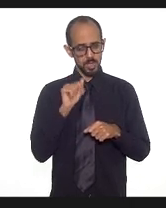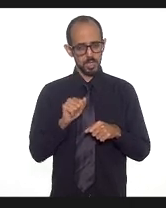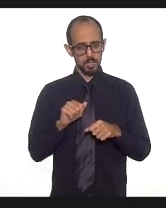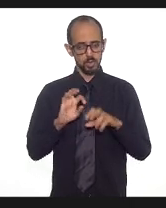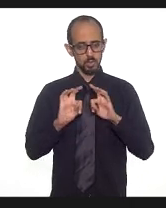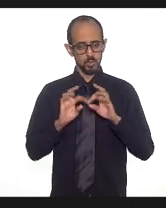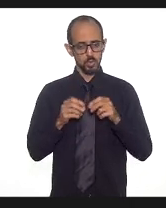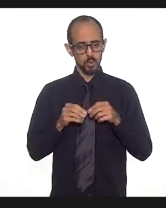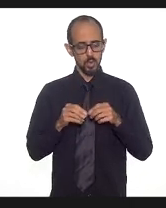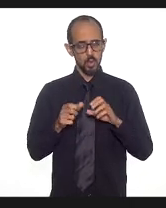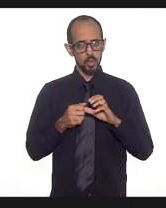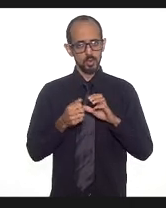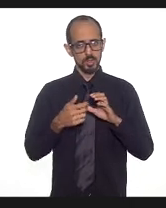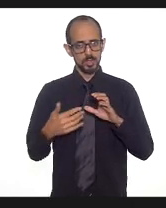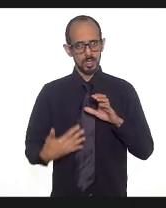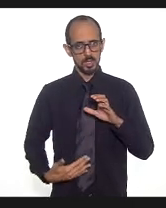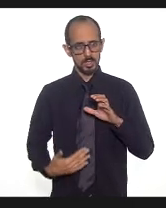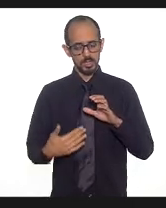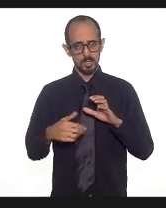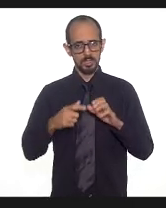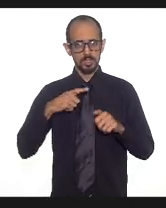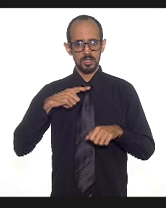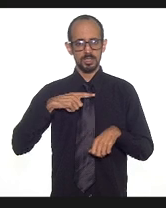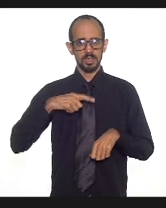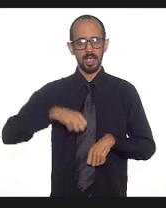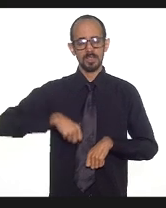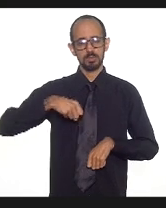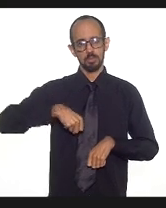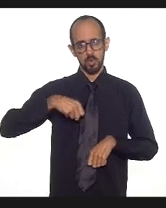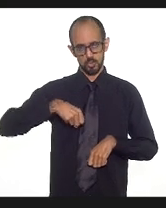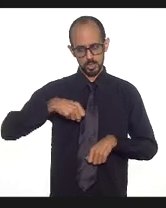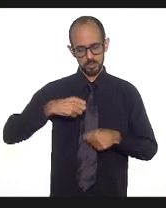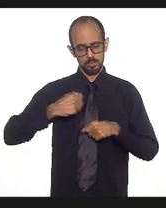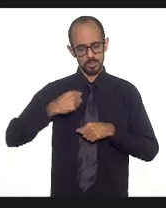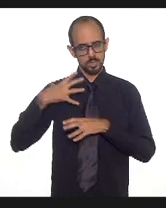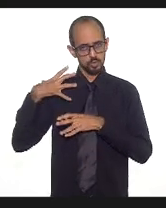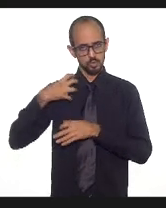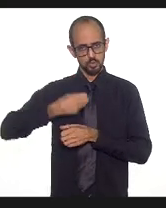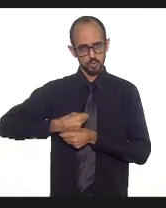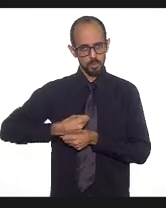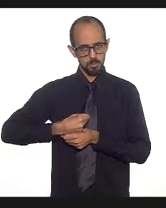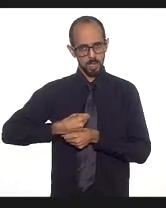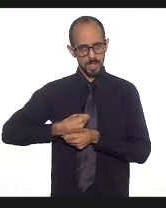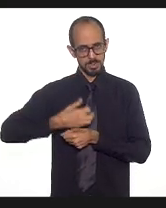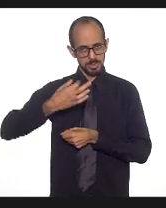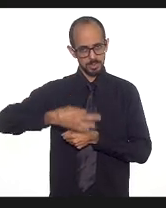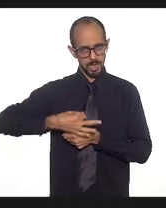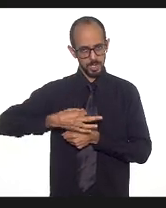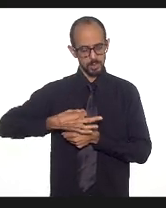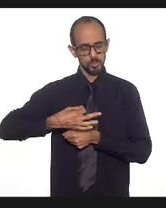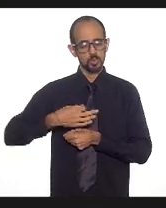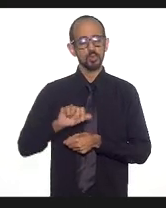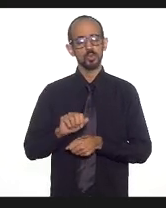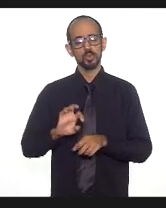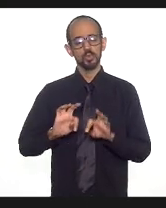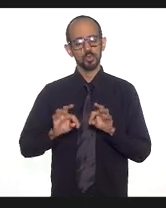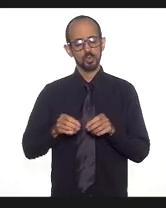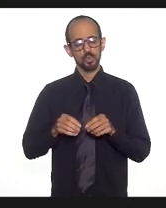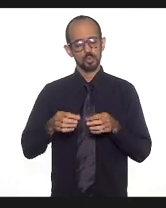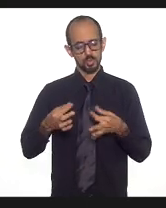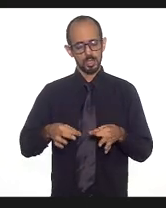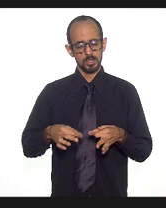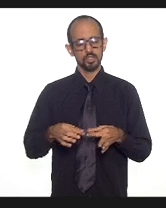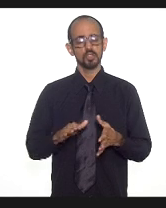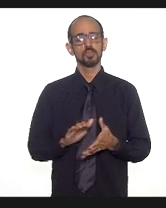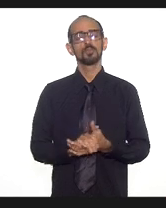todos os critérios de bolsas, né, tudo mais. A gente precisa fazer um levantamento fidedigno dessa questão.